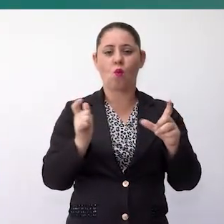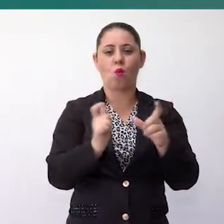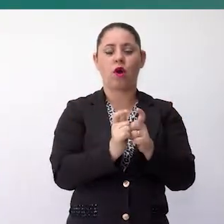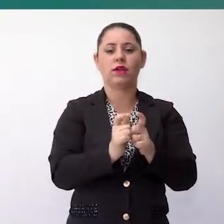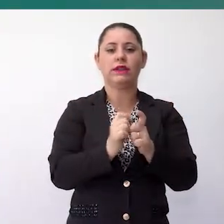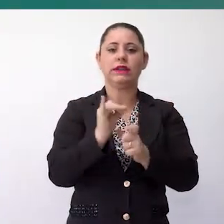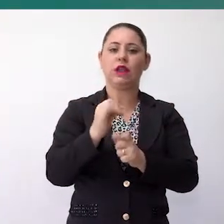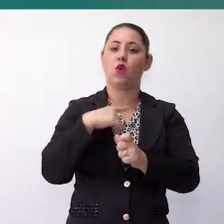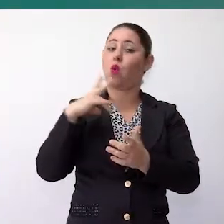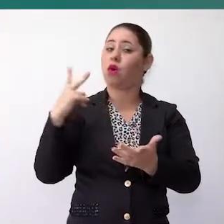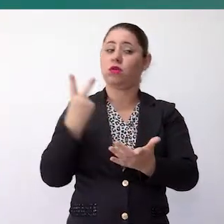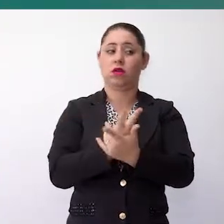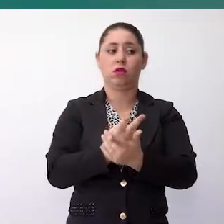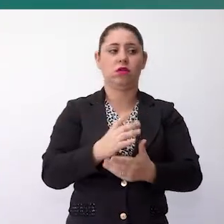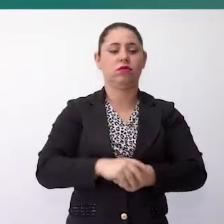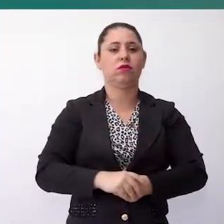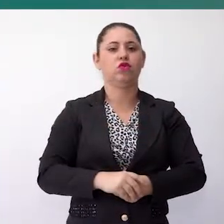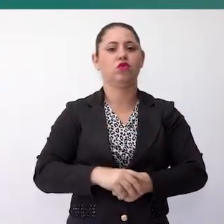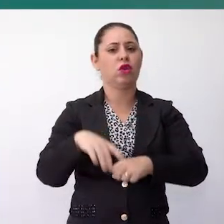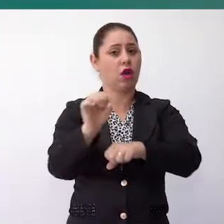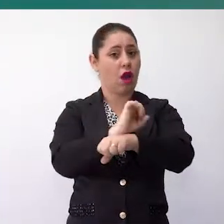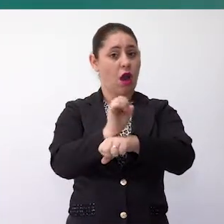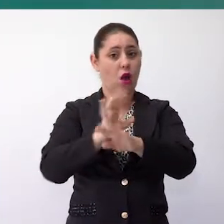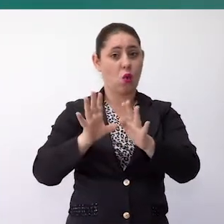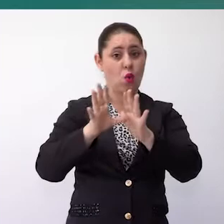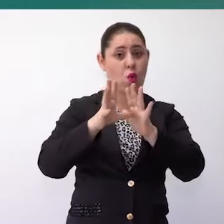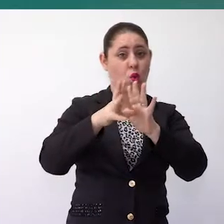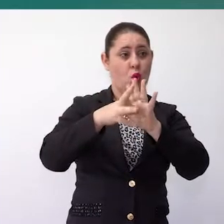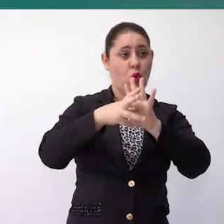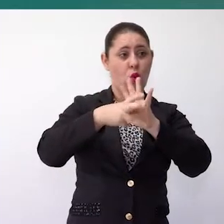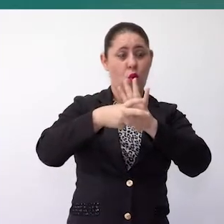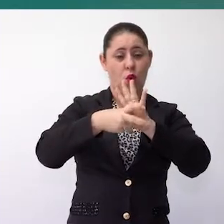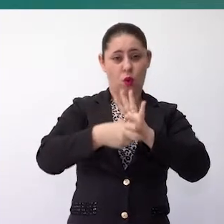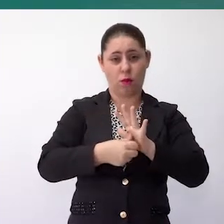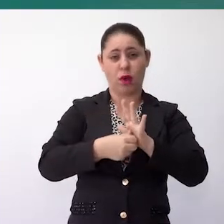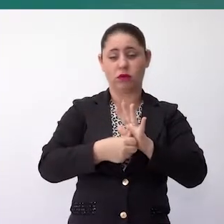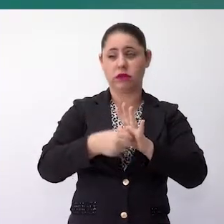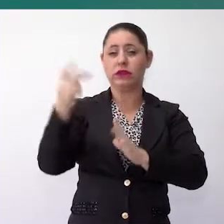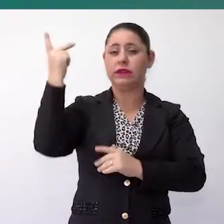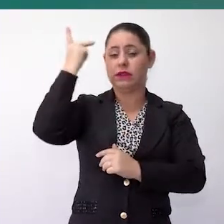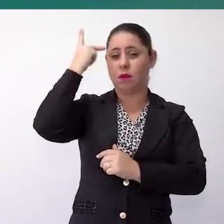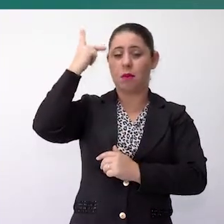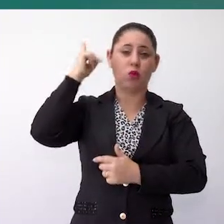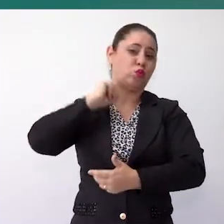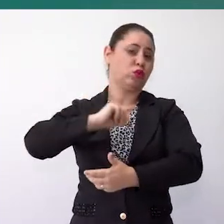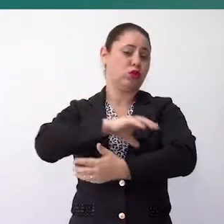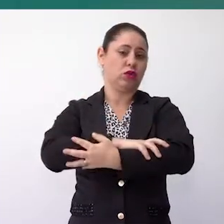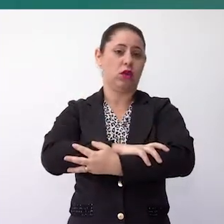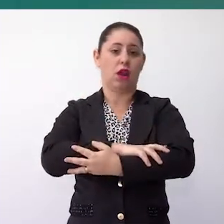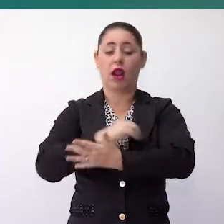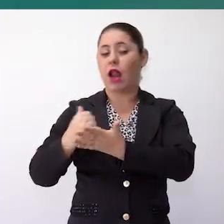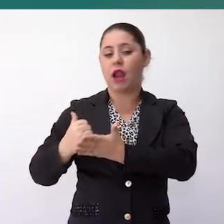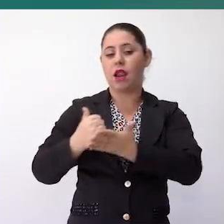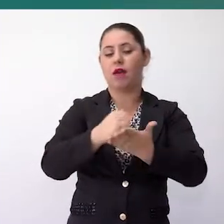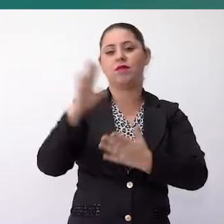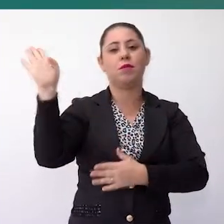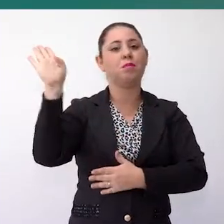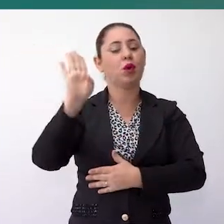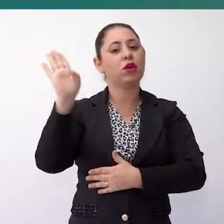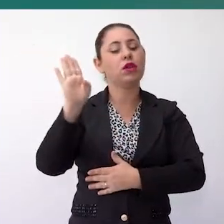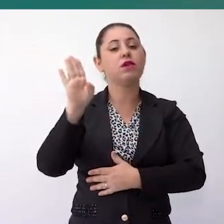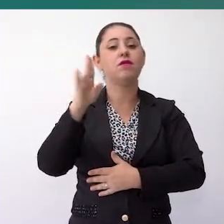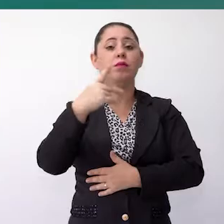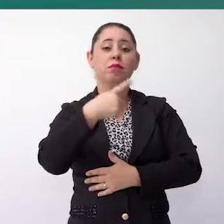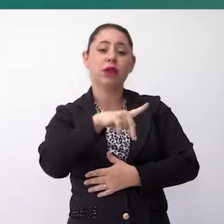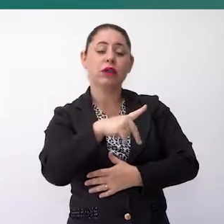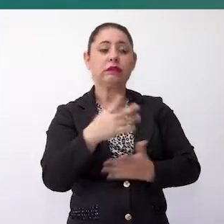que eu não esteja errado, de carros que são roubados lá em São Paulo, Minas Gerais, e o pessoal leva para Bolívia, leva para